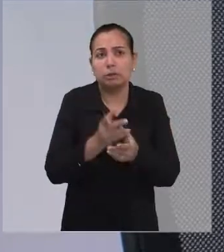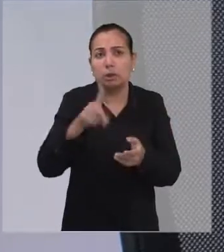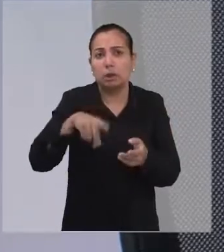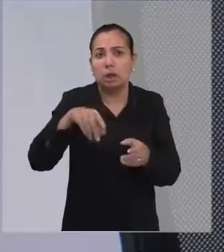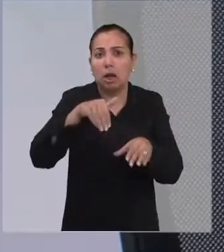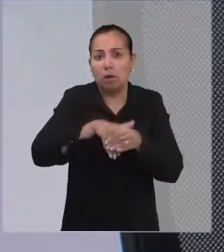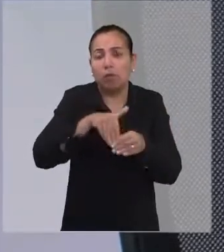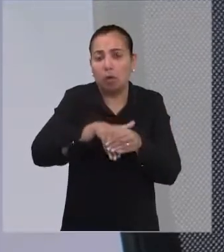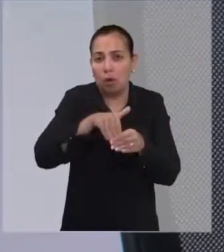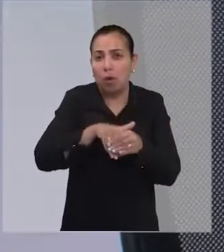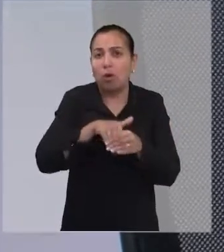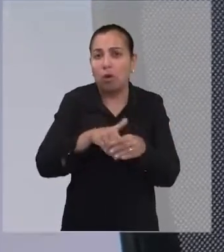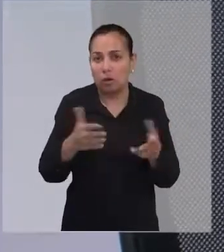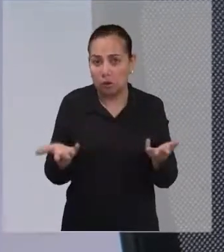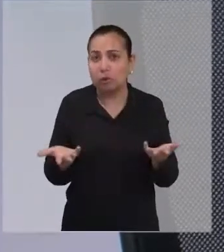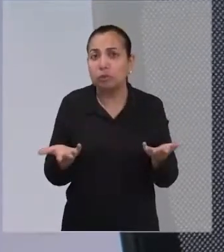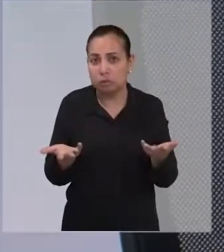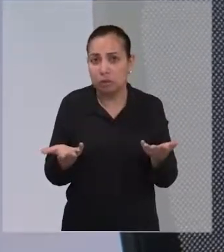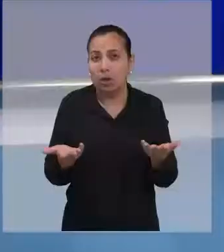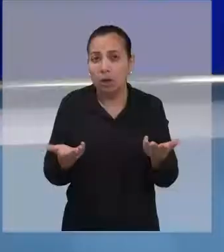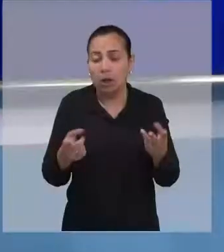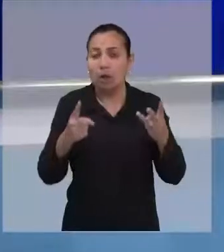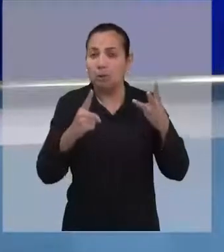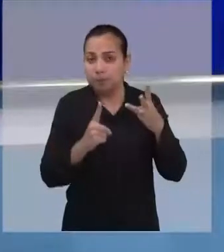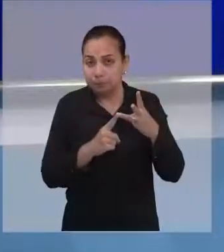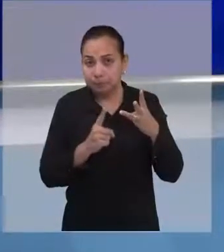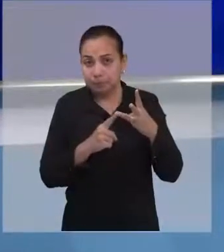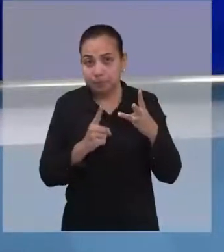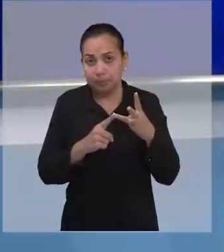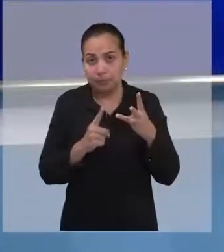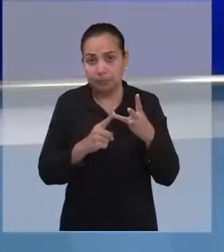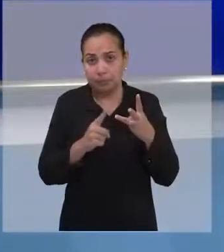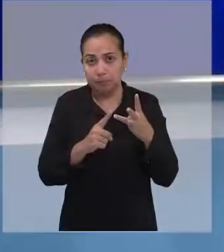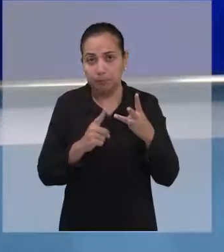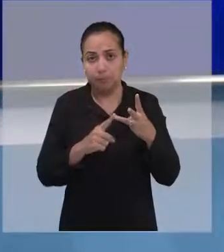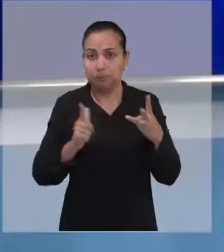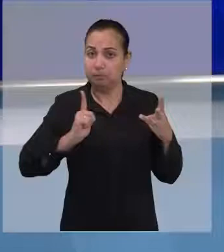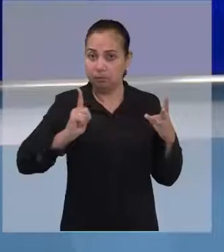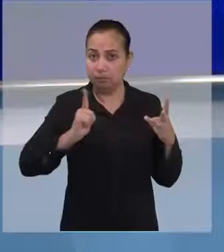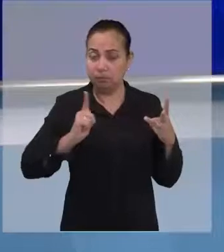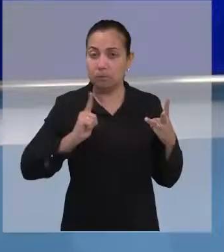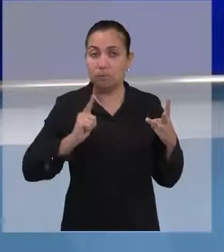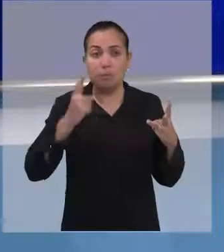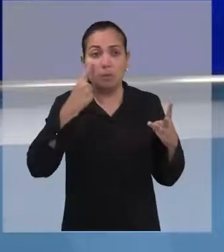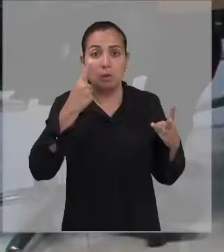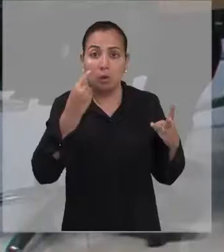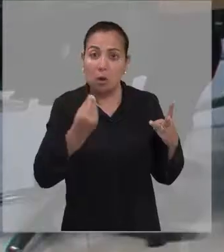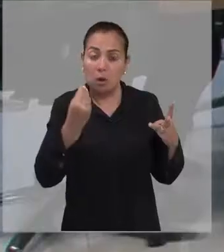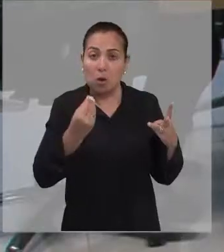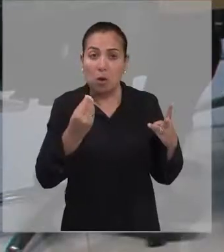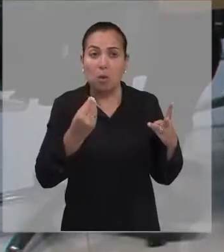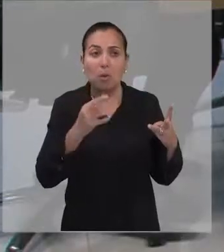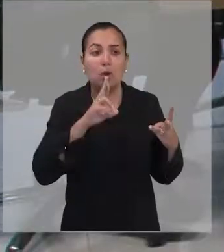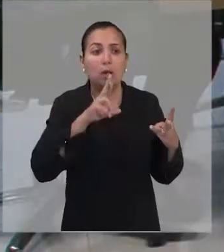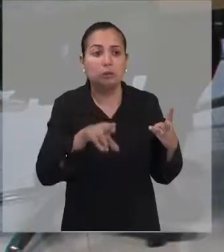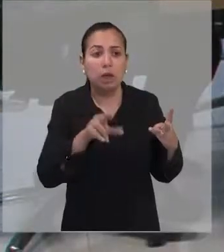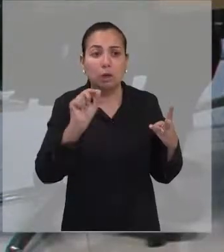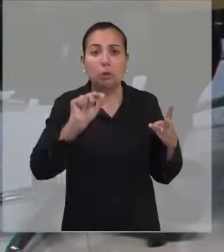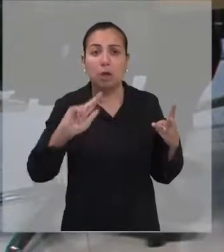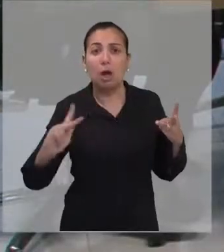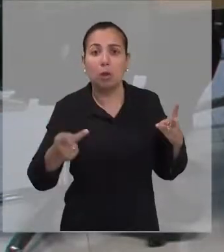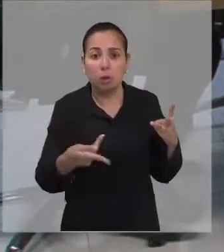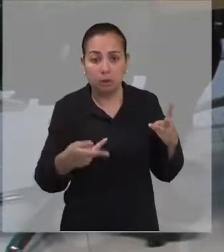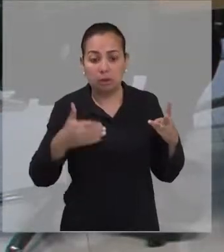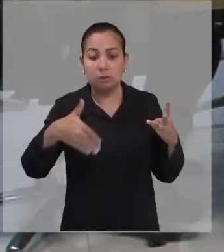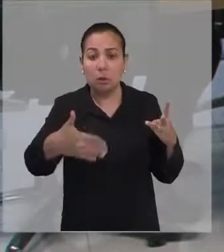que está vinculado aí aos resultados que nós tivemos posteriormente. Né. Então, assim,